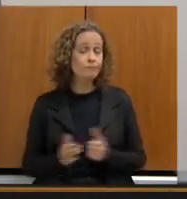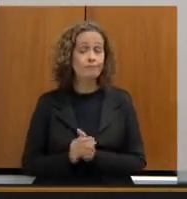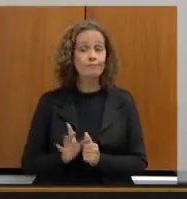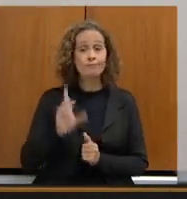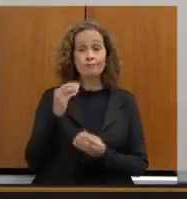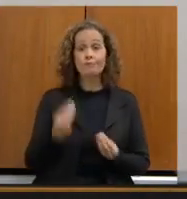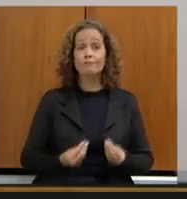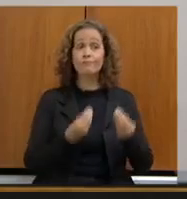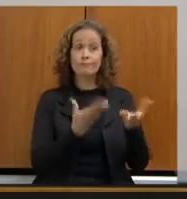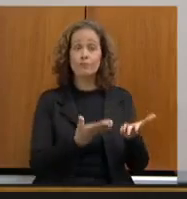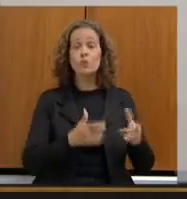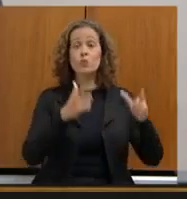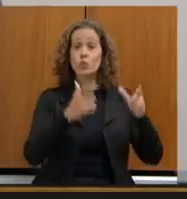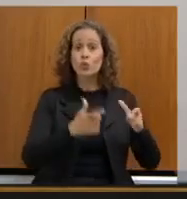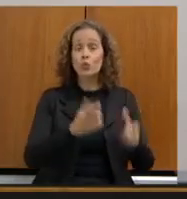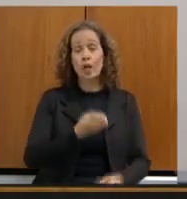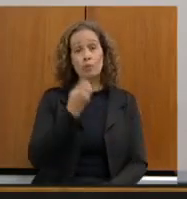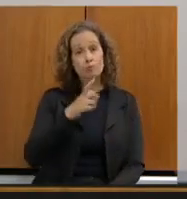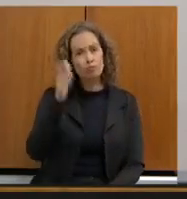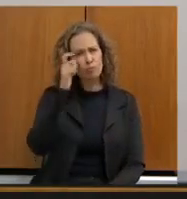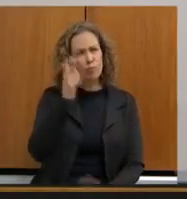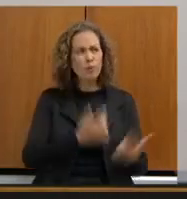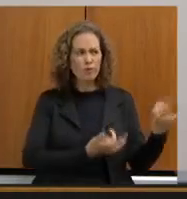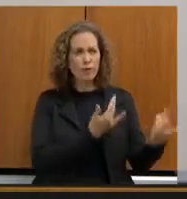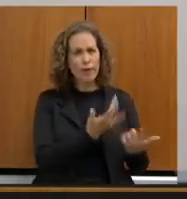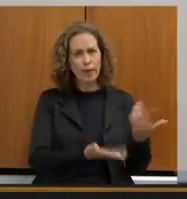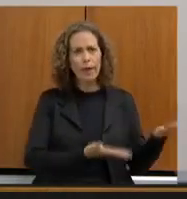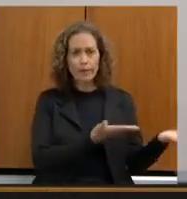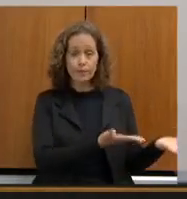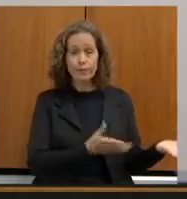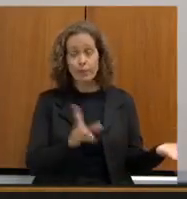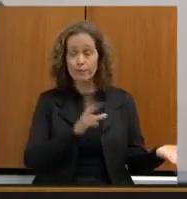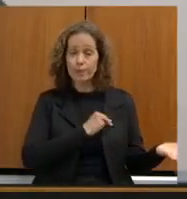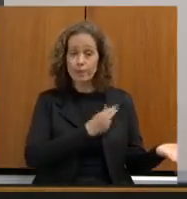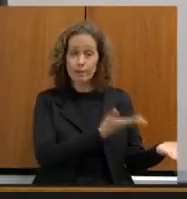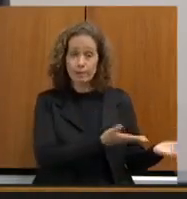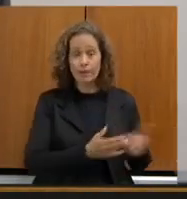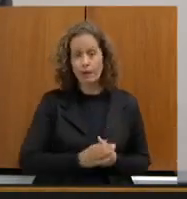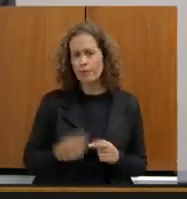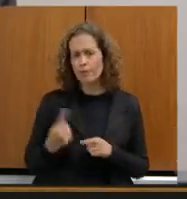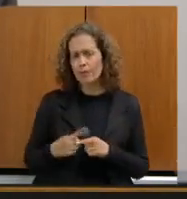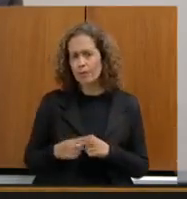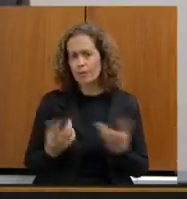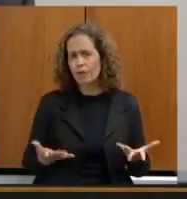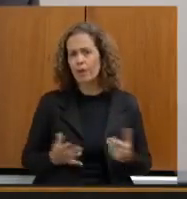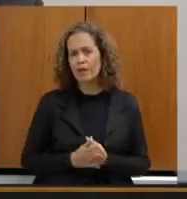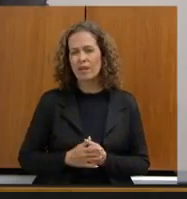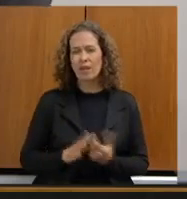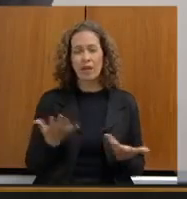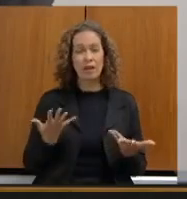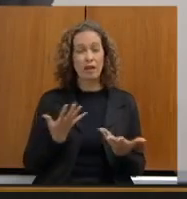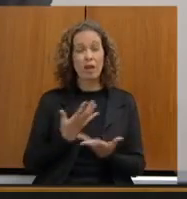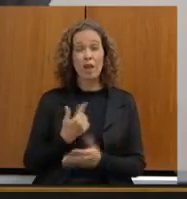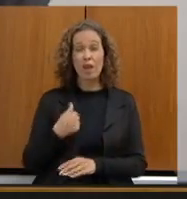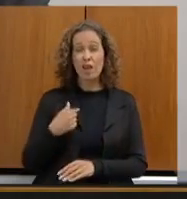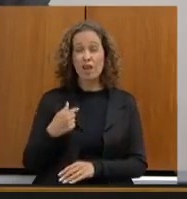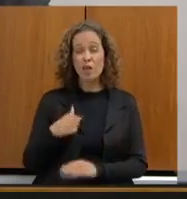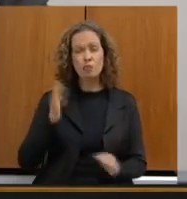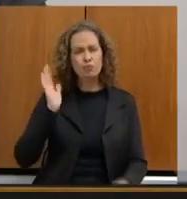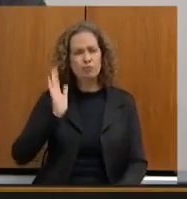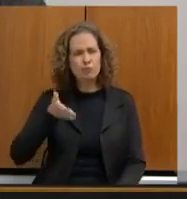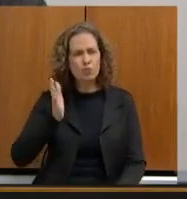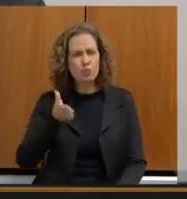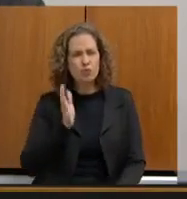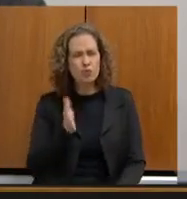Que Deus dê a ele um bom lugar no inferno se ele merecer o inferno ainda o que é isso é tratado é revoltante eu já estive em ocorrências